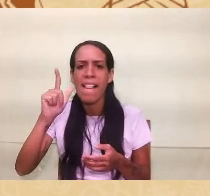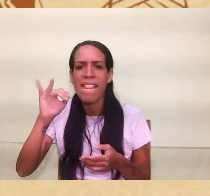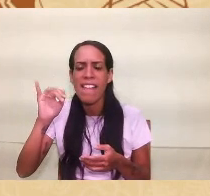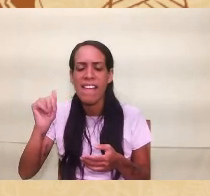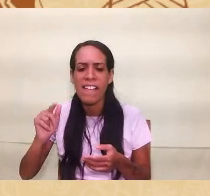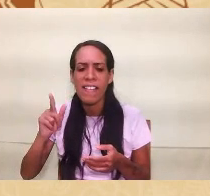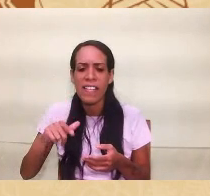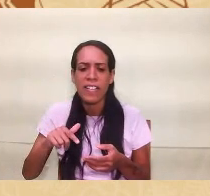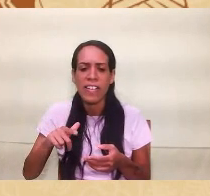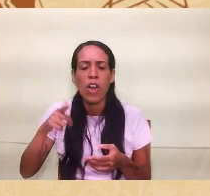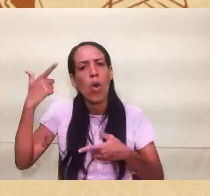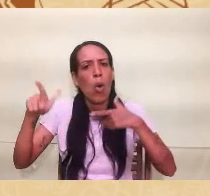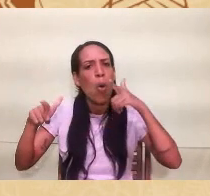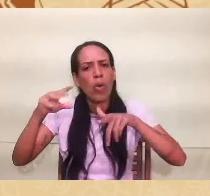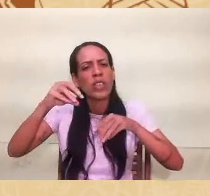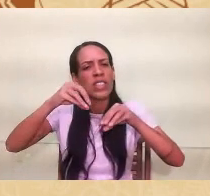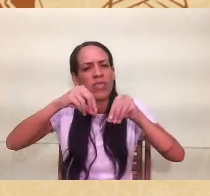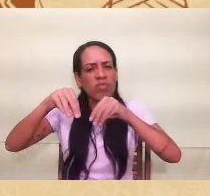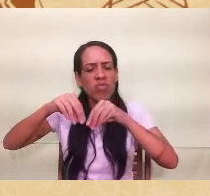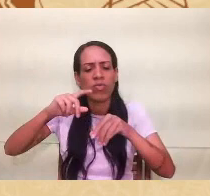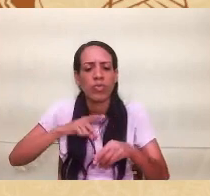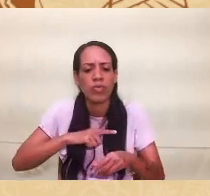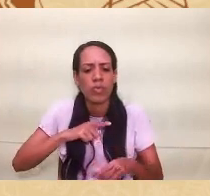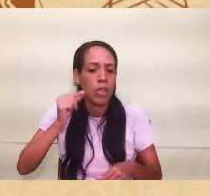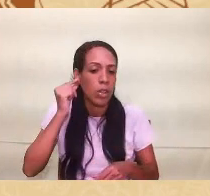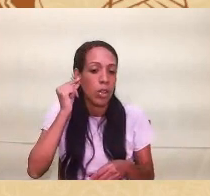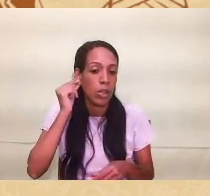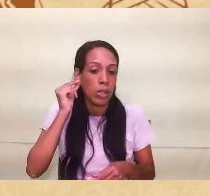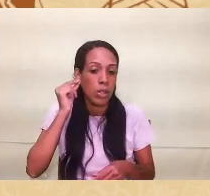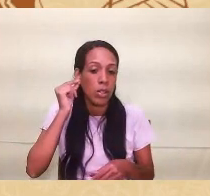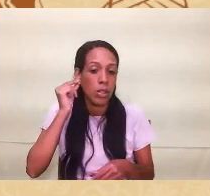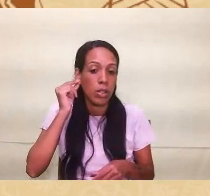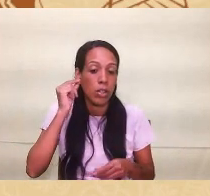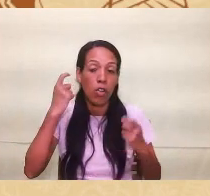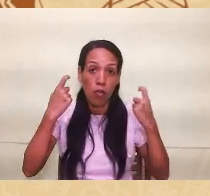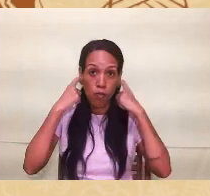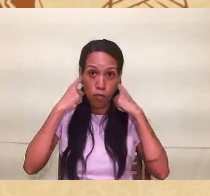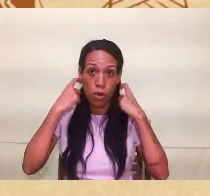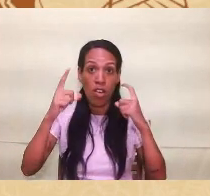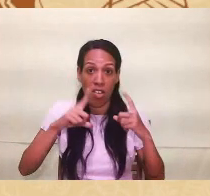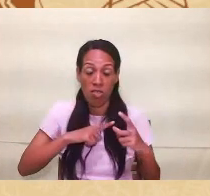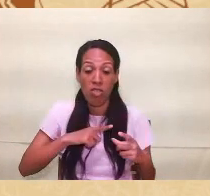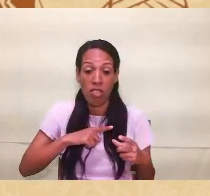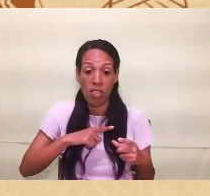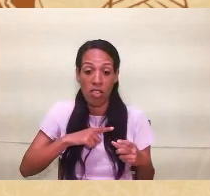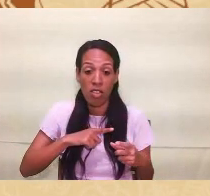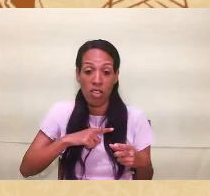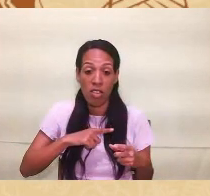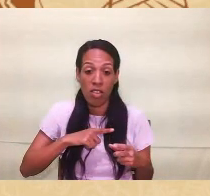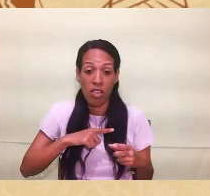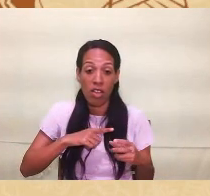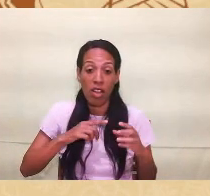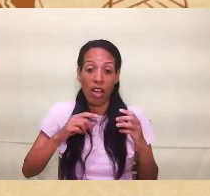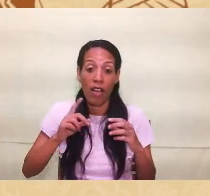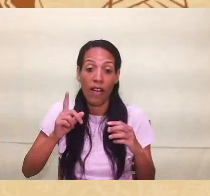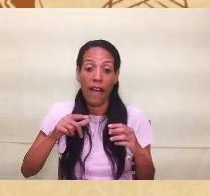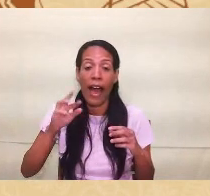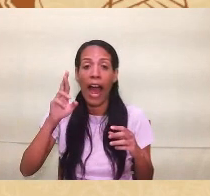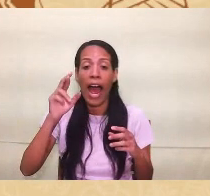tem outras sementes, e na orelha, as duas orelhas elas são furadas, e eu tenho nelas rabos de